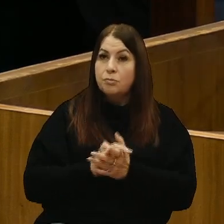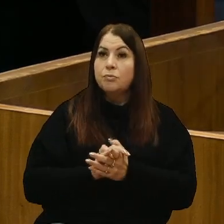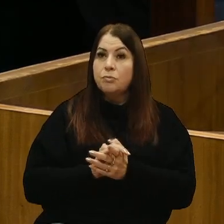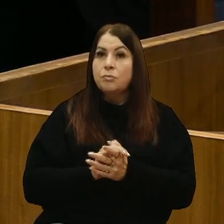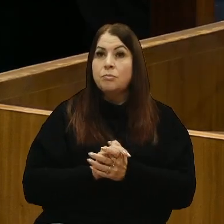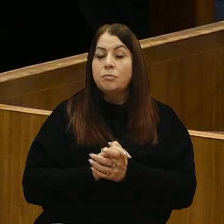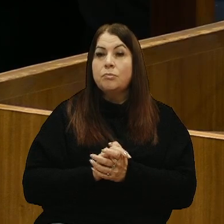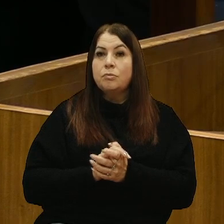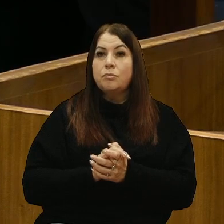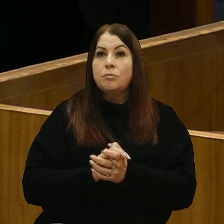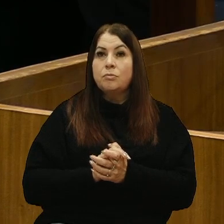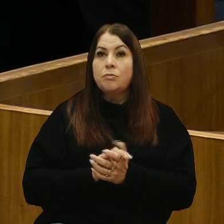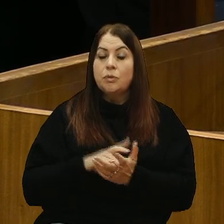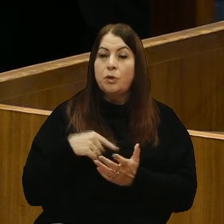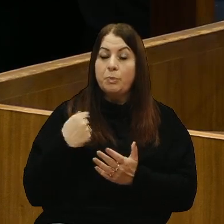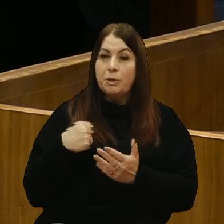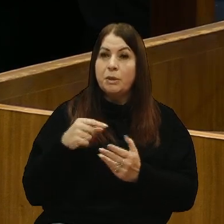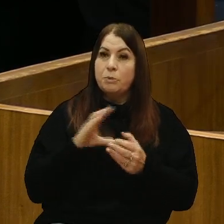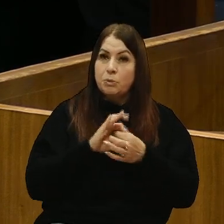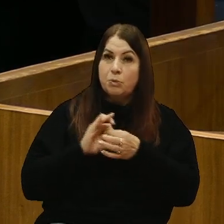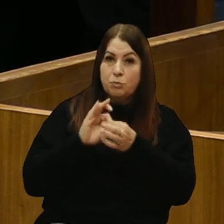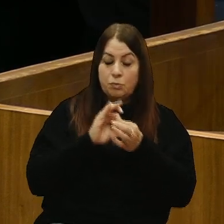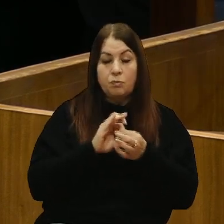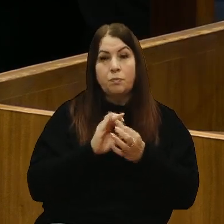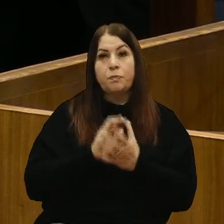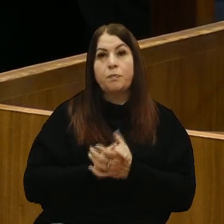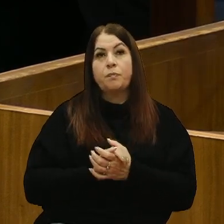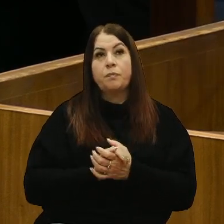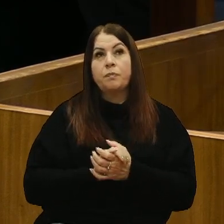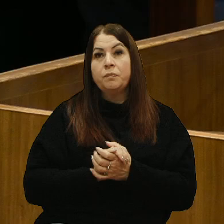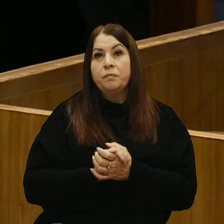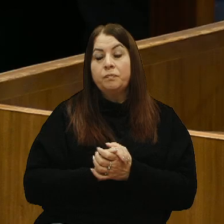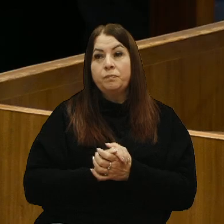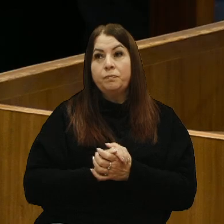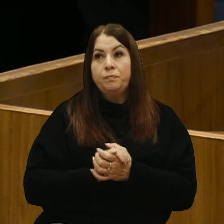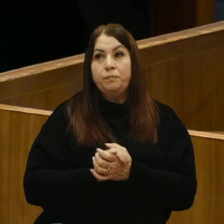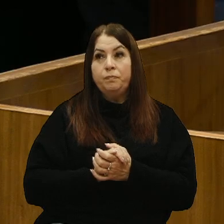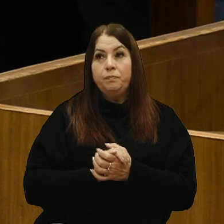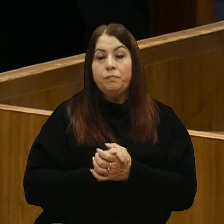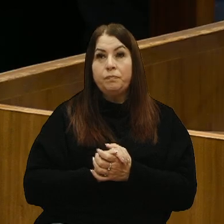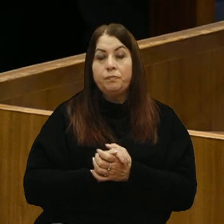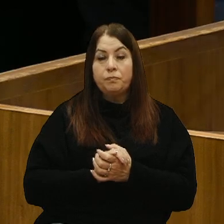É uma demonstração que nós precisamos estar unidos, porque